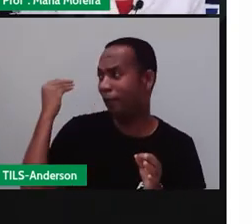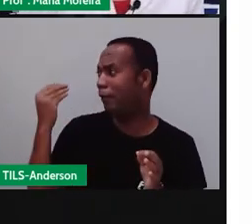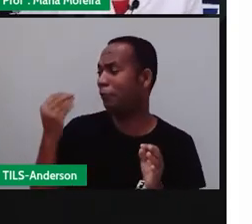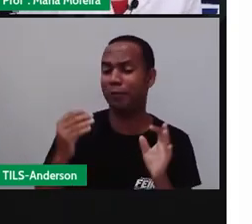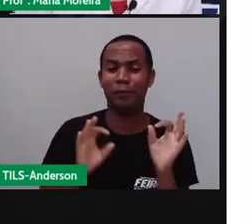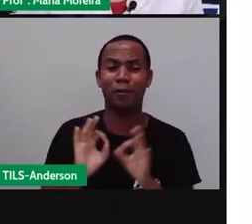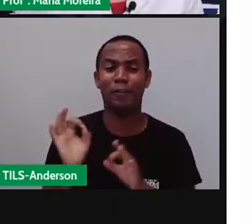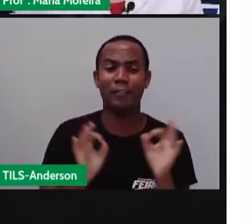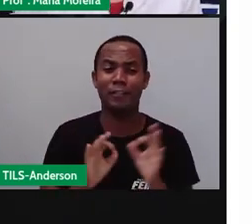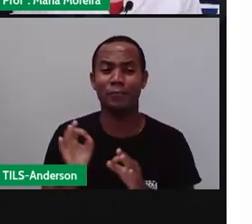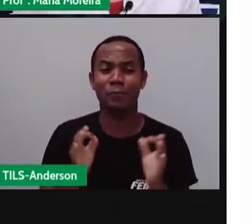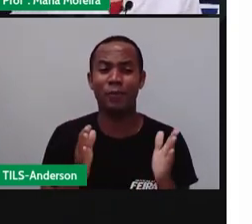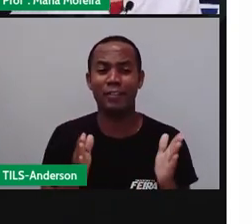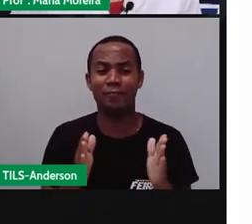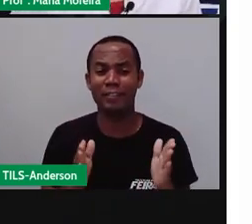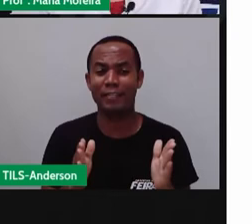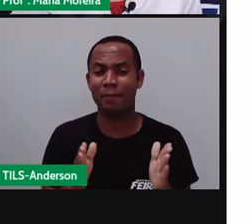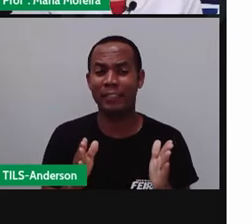Bom, você...